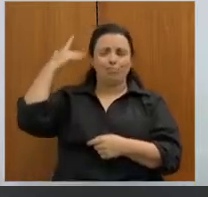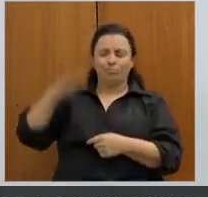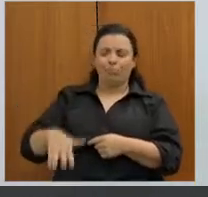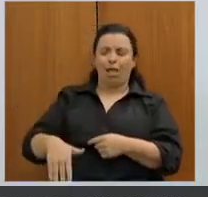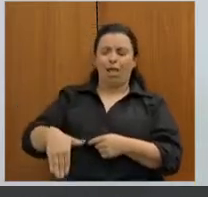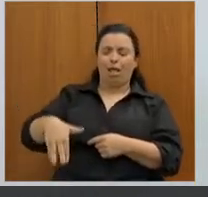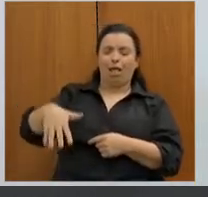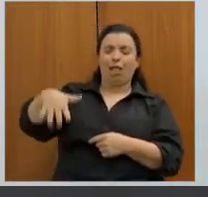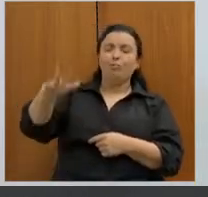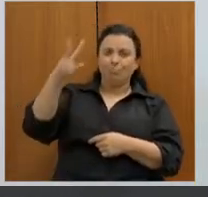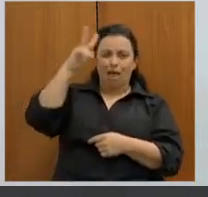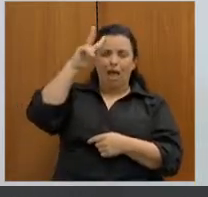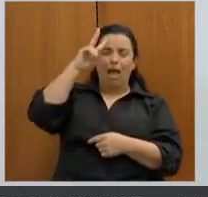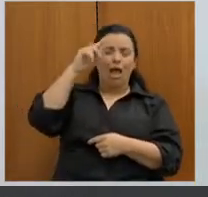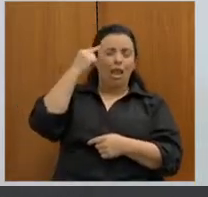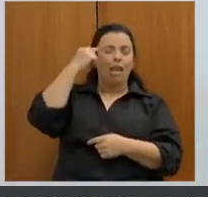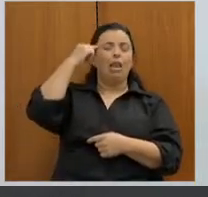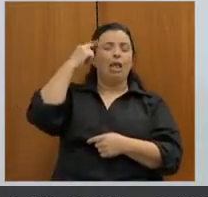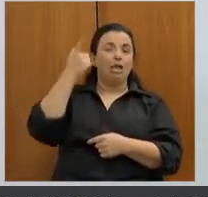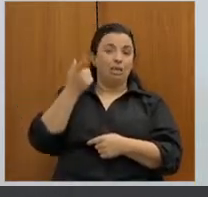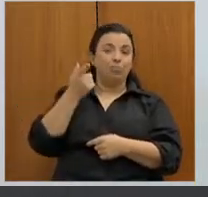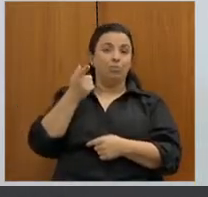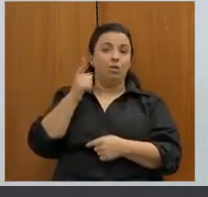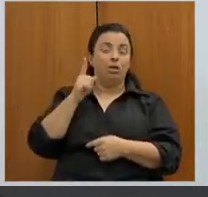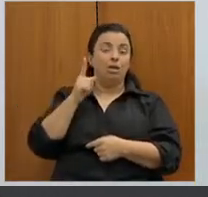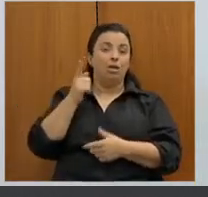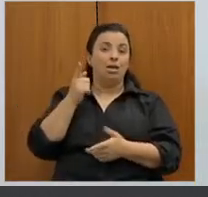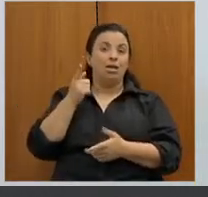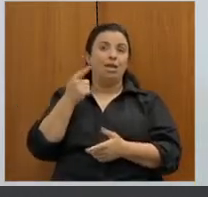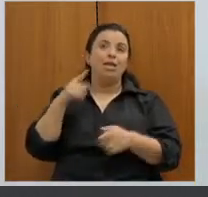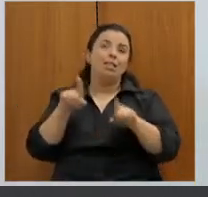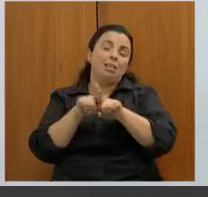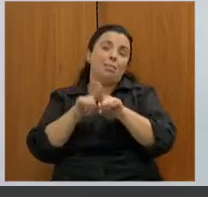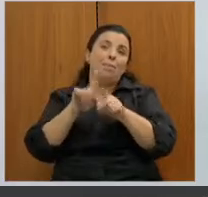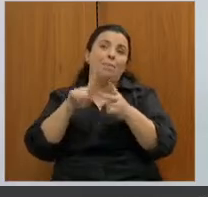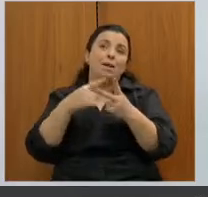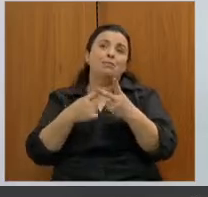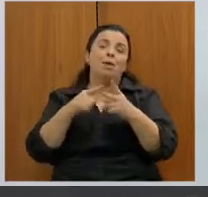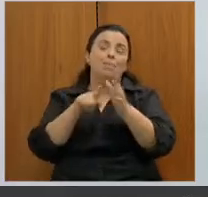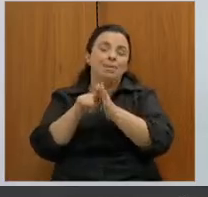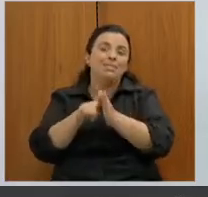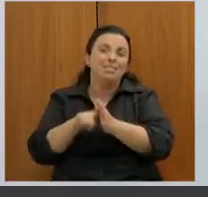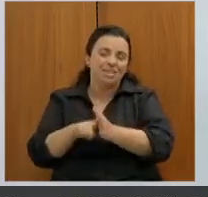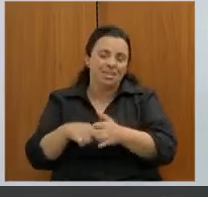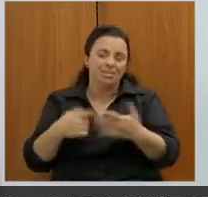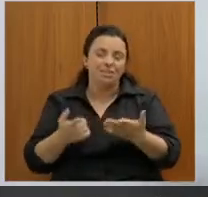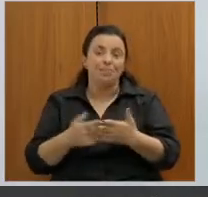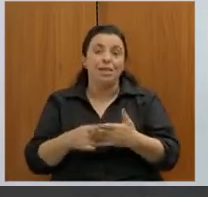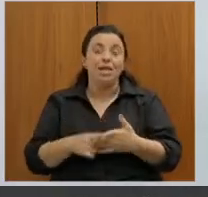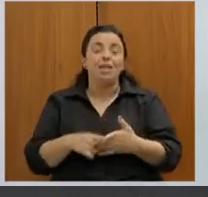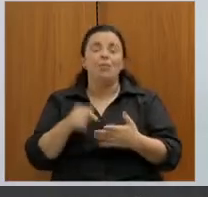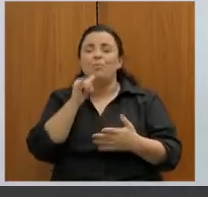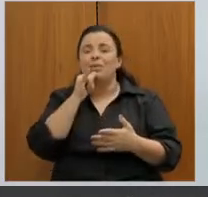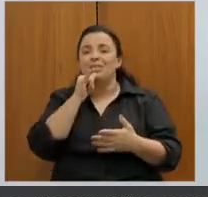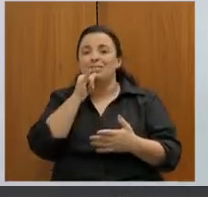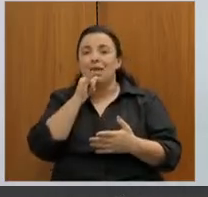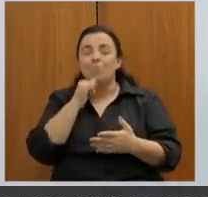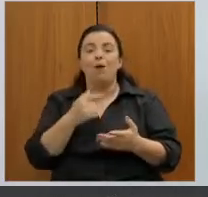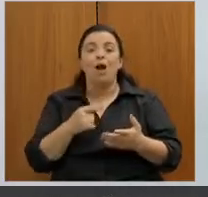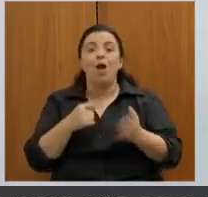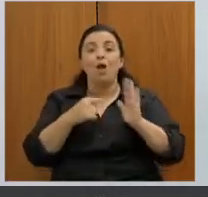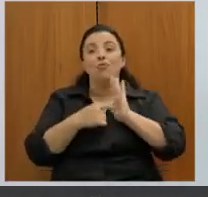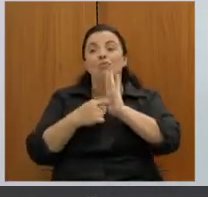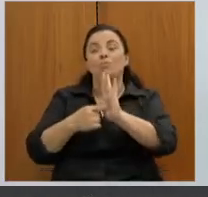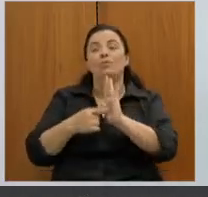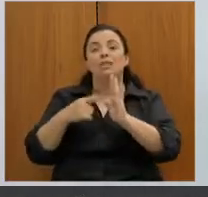pesquisa informar o que eu fiz né Deixa eu ver se o álbum de fotografia né com os meus colegas do